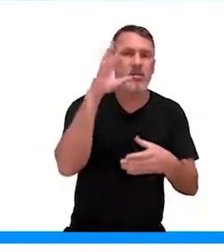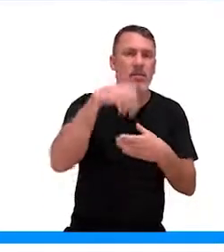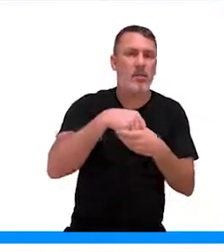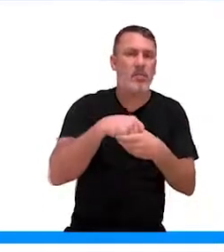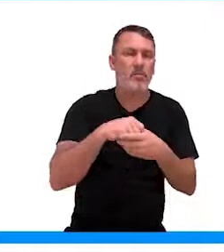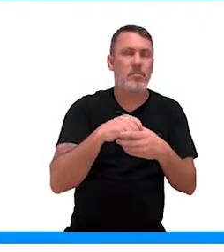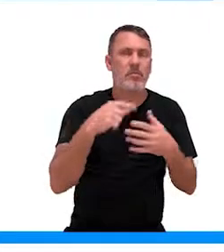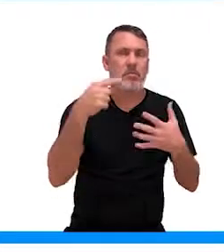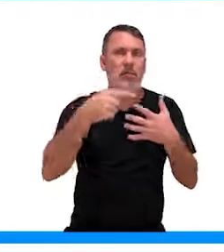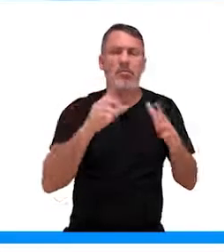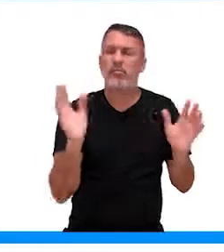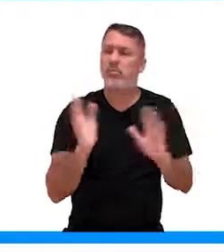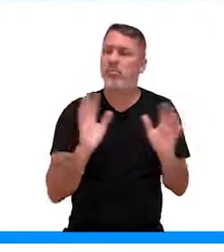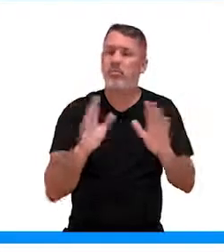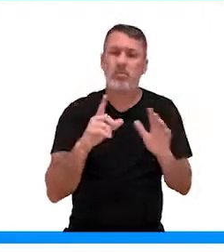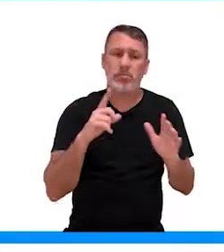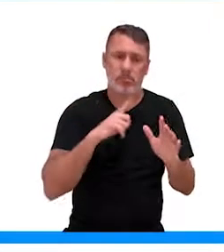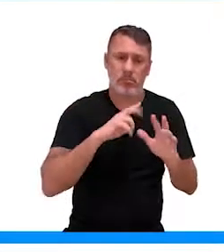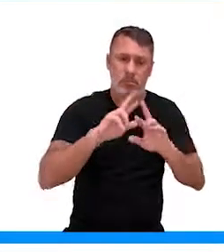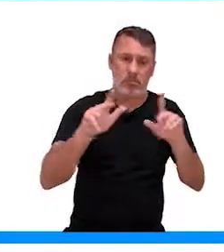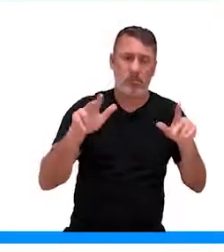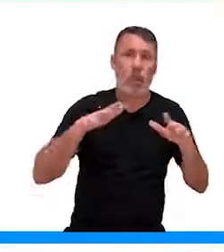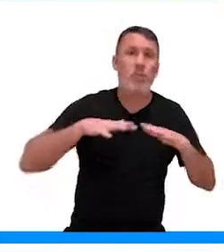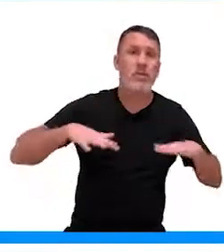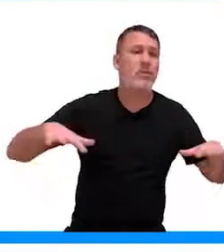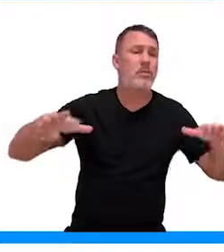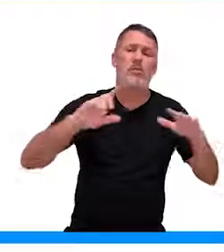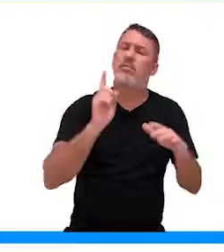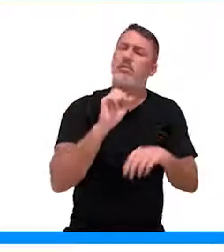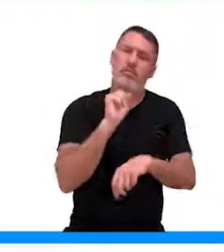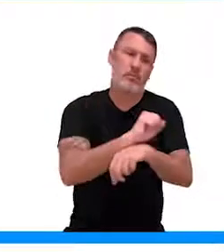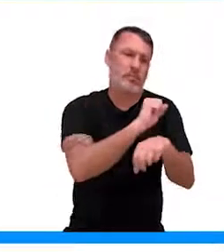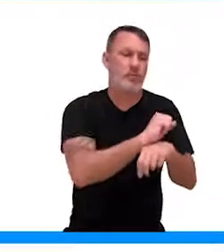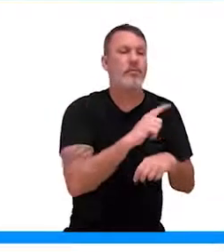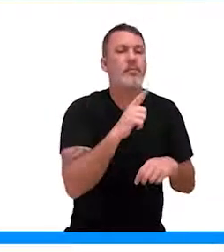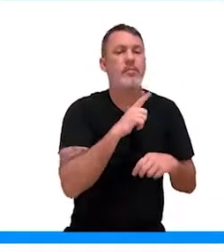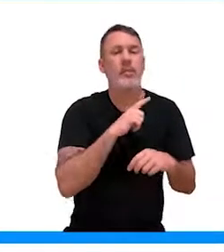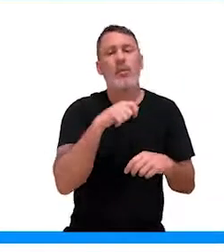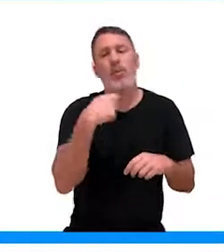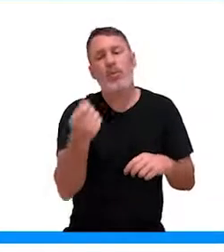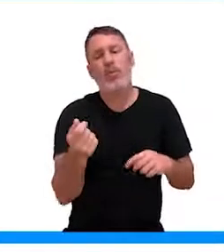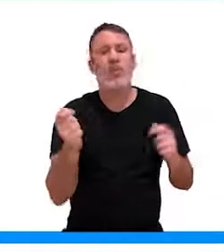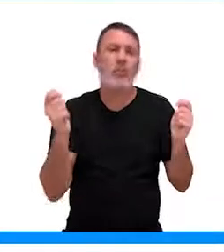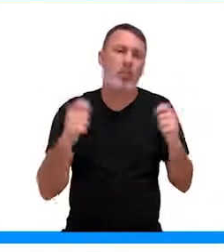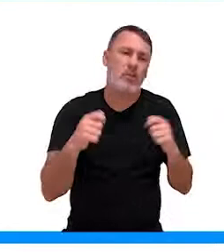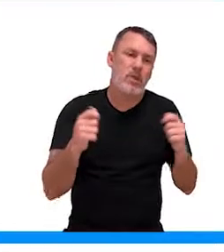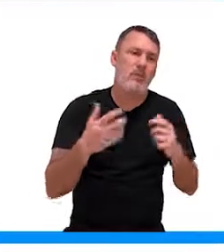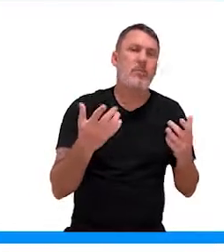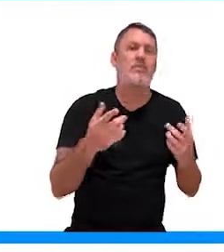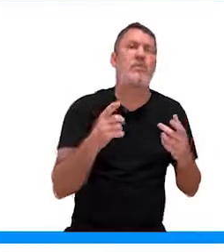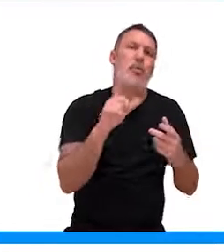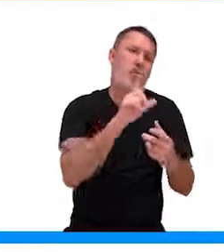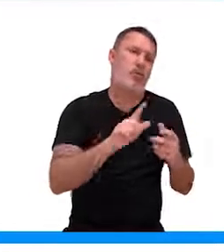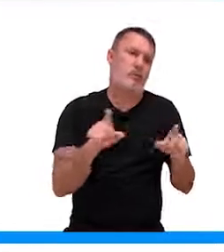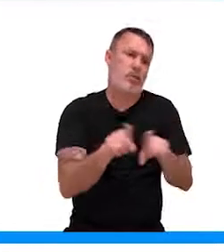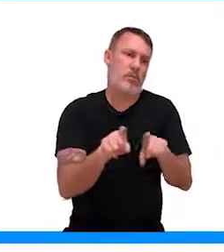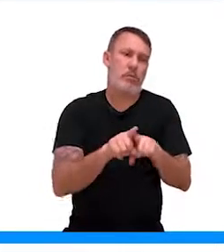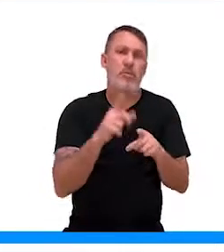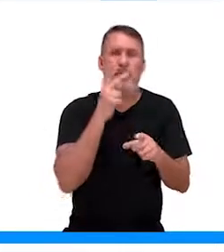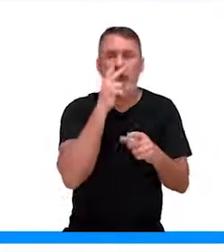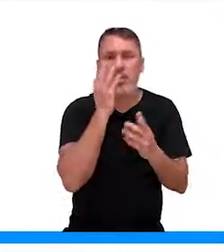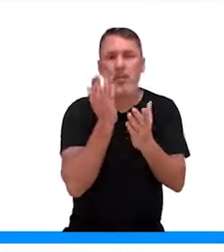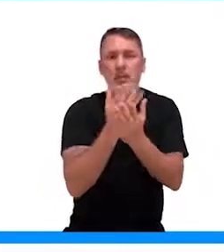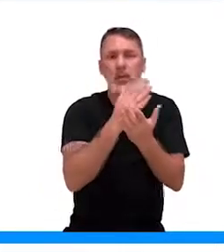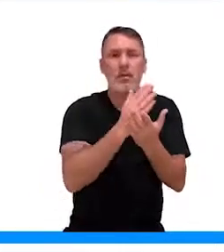assim, entre, de fato, esses oceanos, né? São considerações, né, e claro que